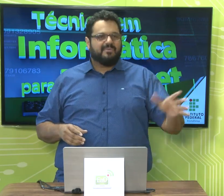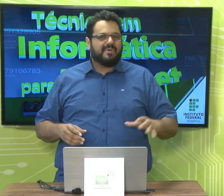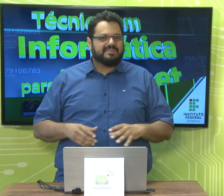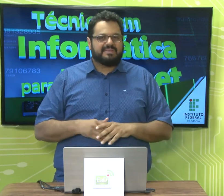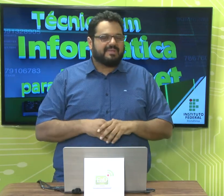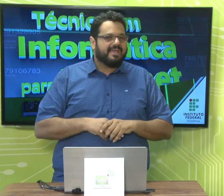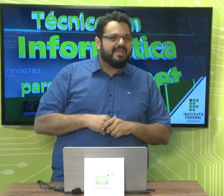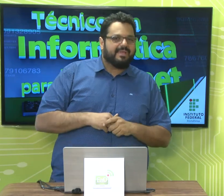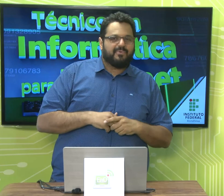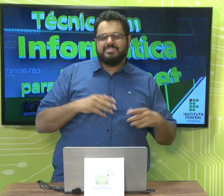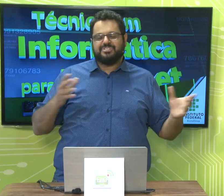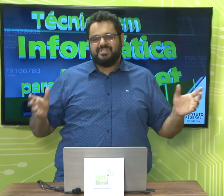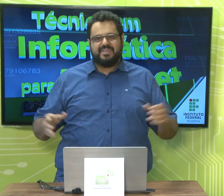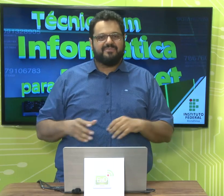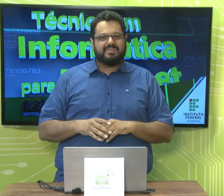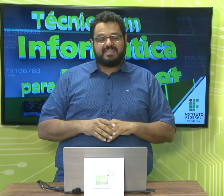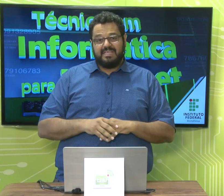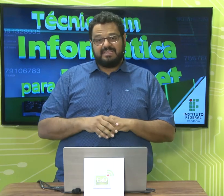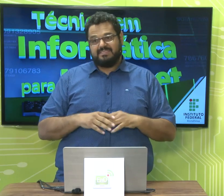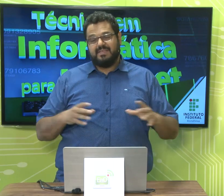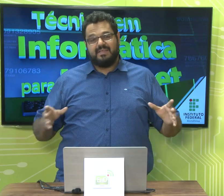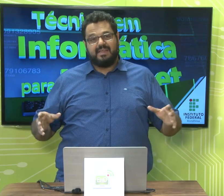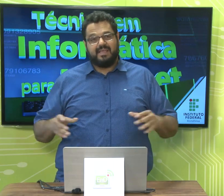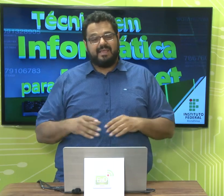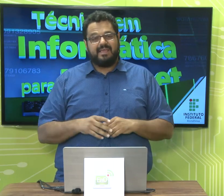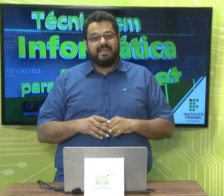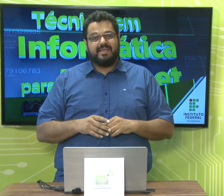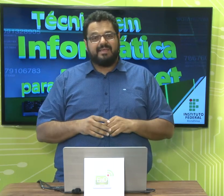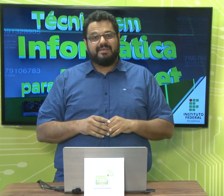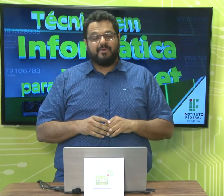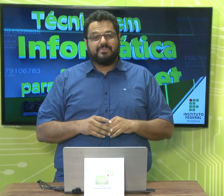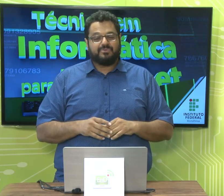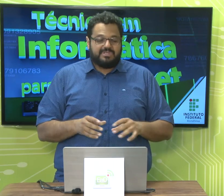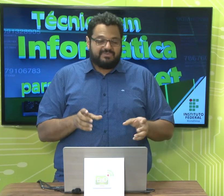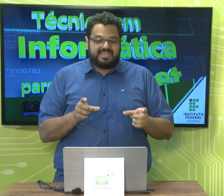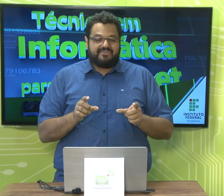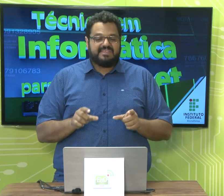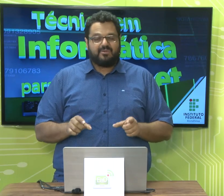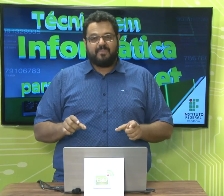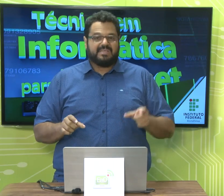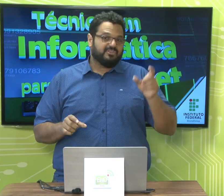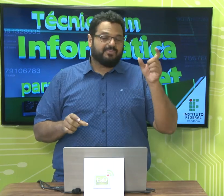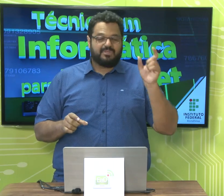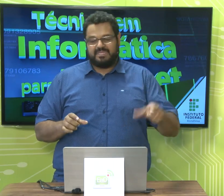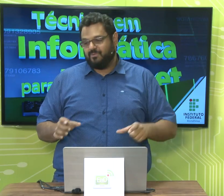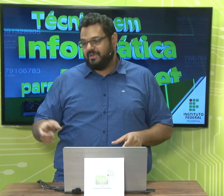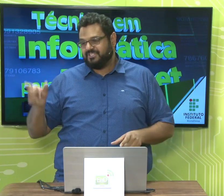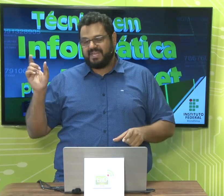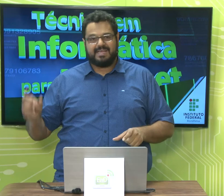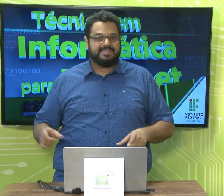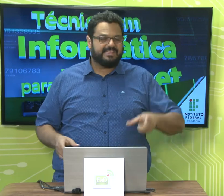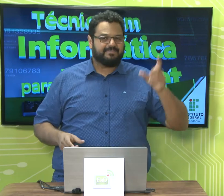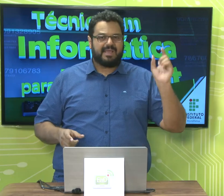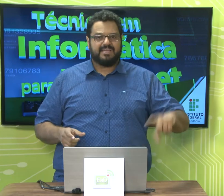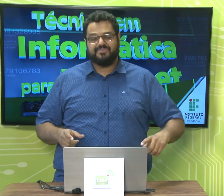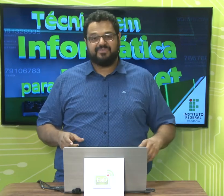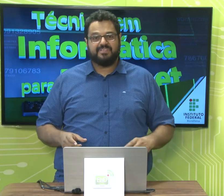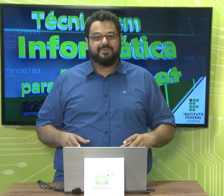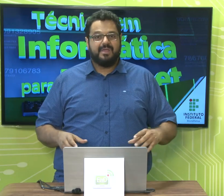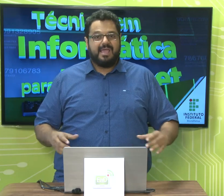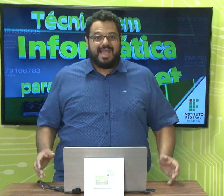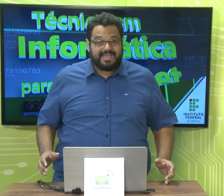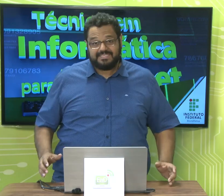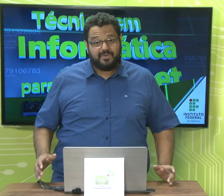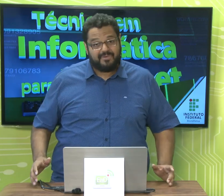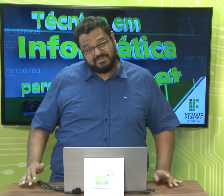tem positivo, tem tantas opções, você faz a comparação de processadores, de HD, de placas de